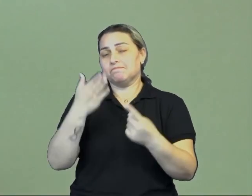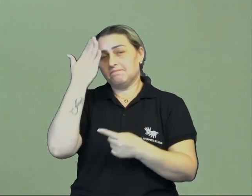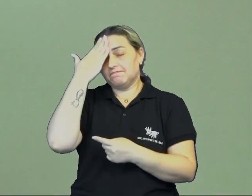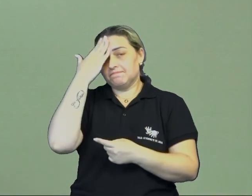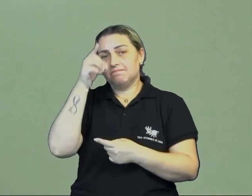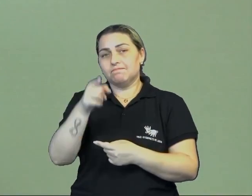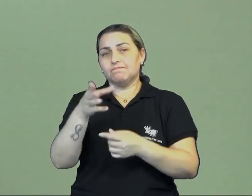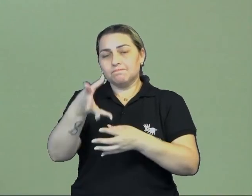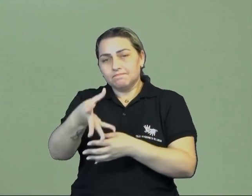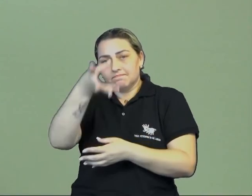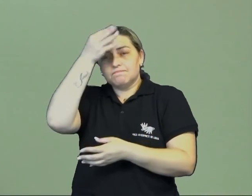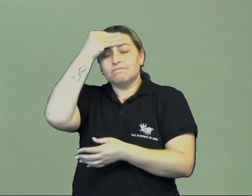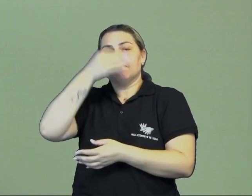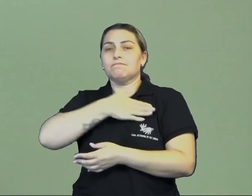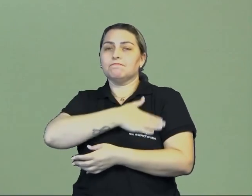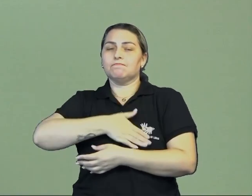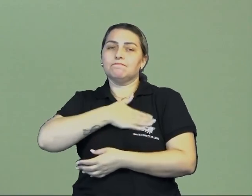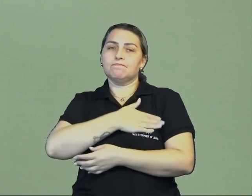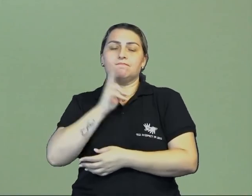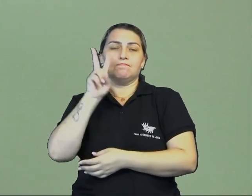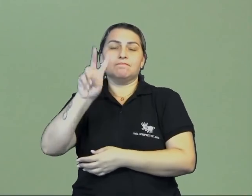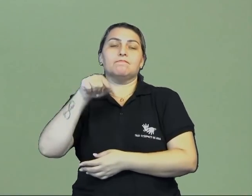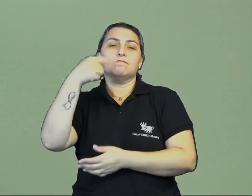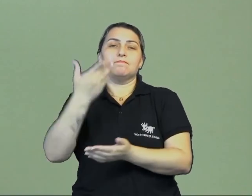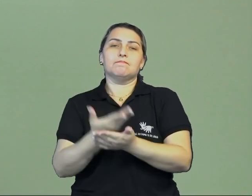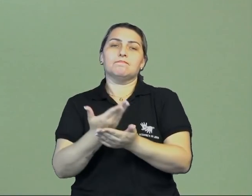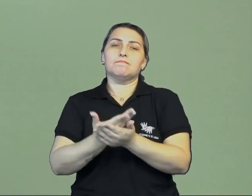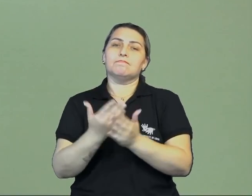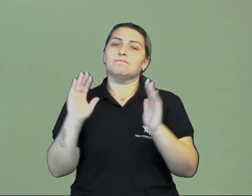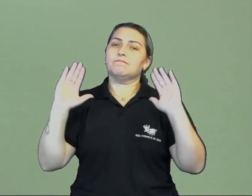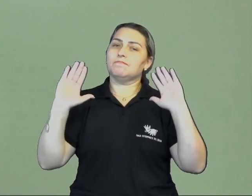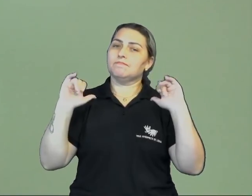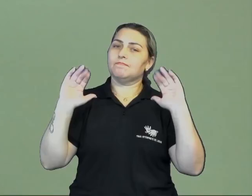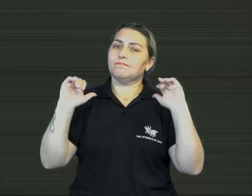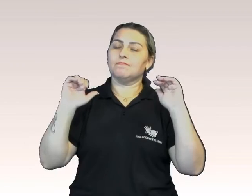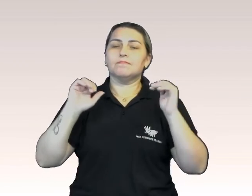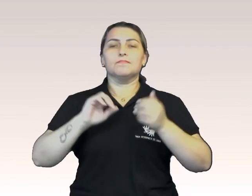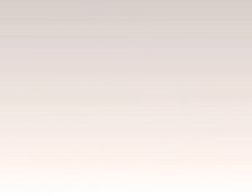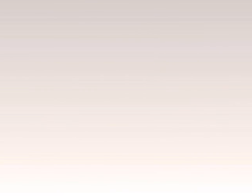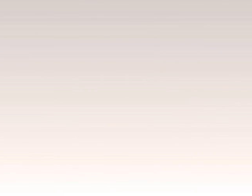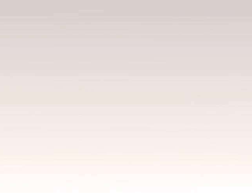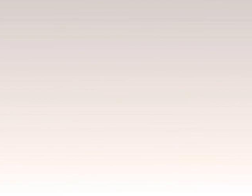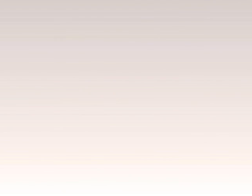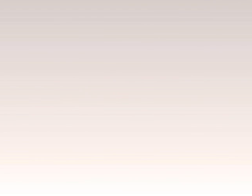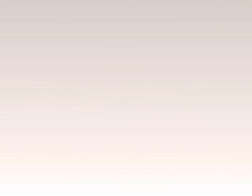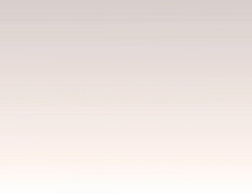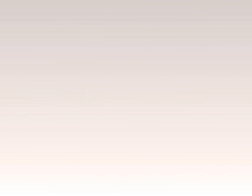absorveram e gostaram. Então, vejo vocês na próxima e é isso aí.